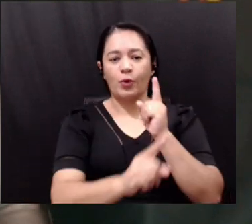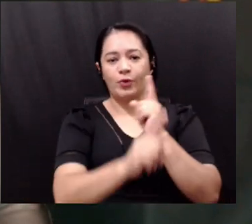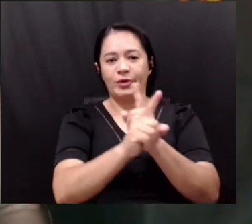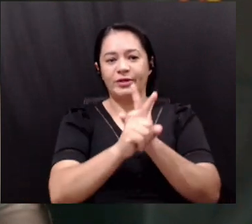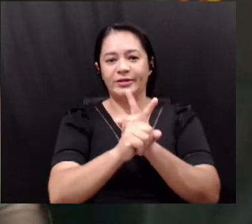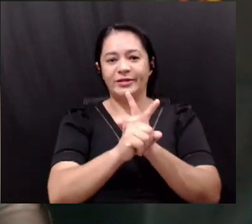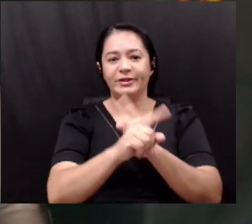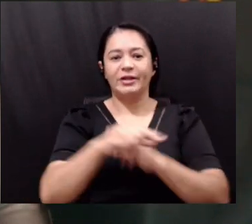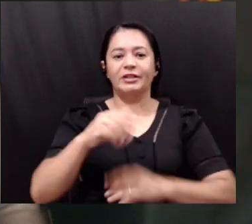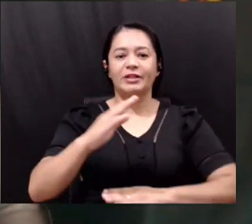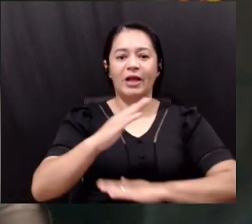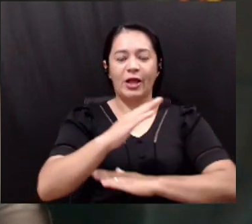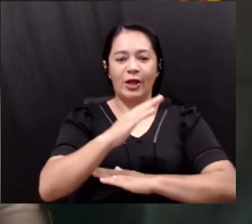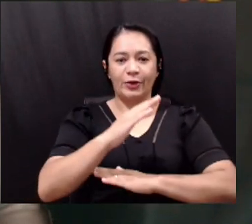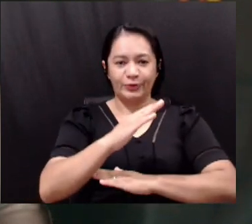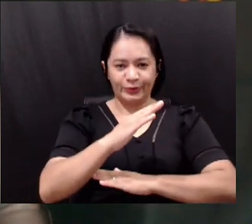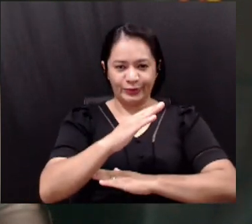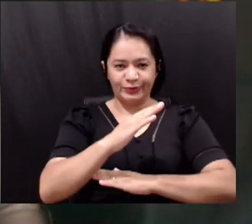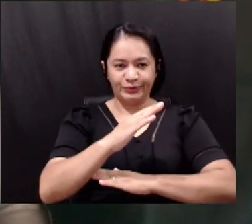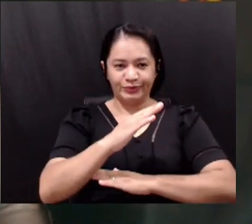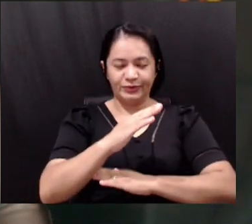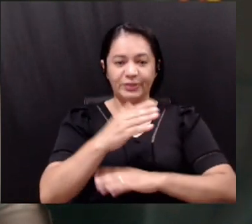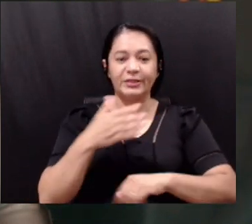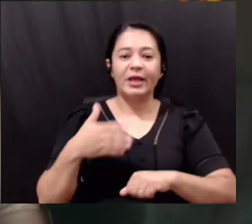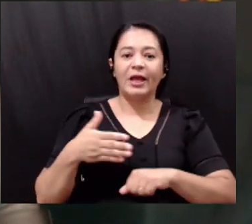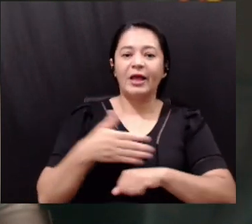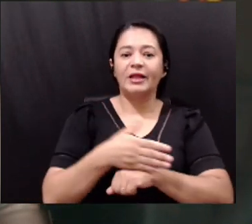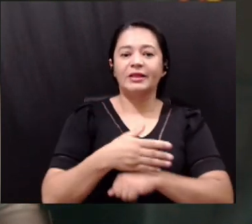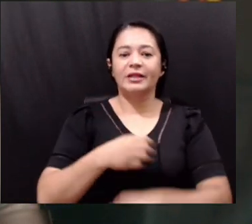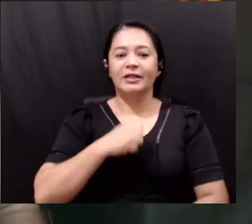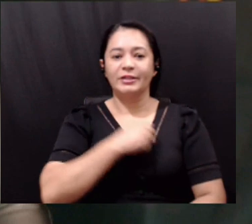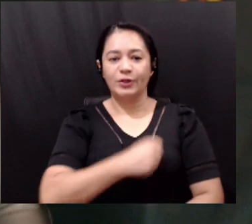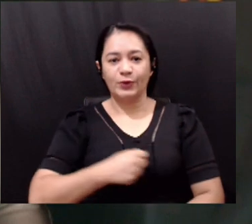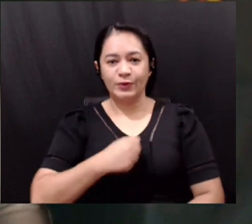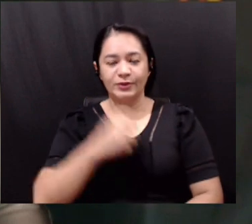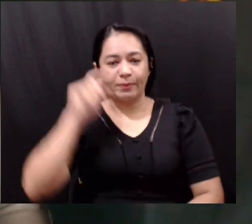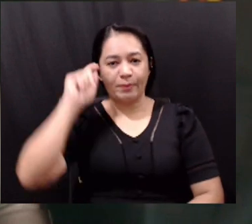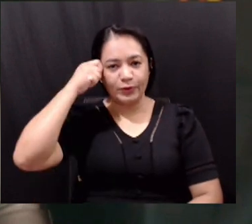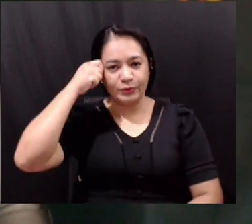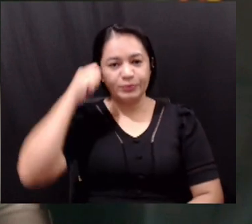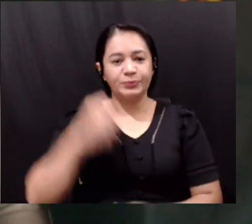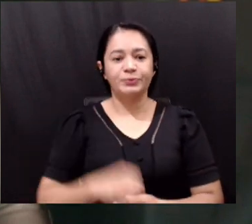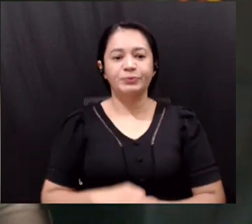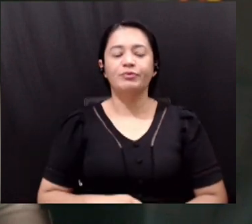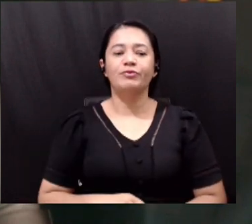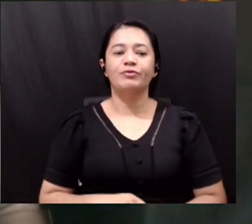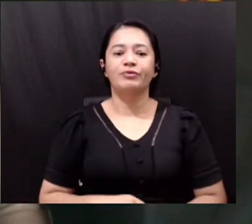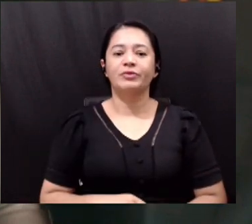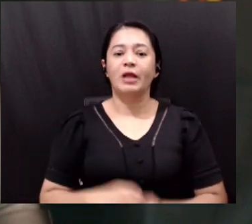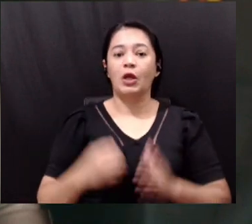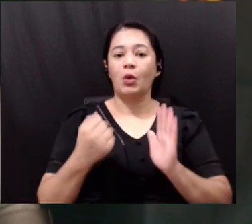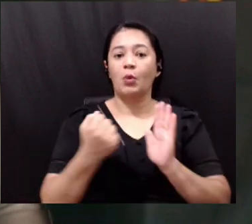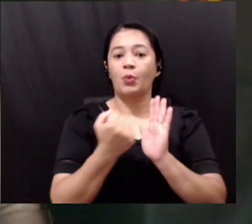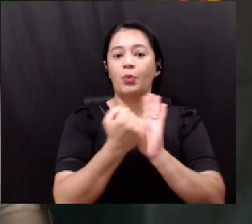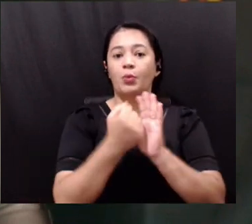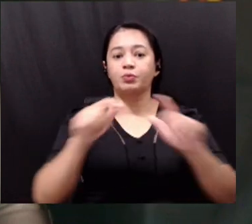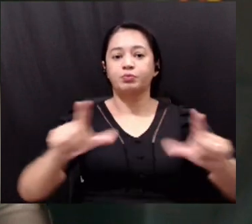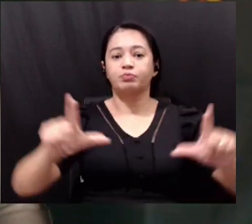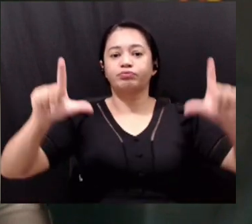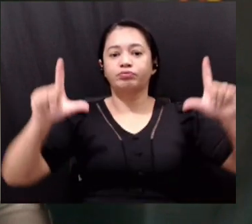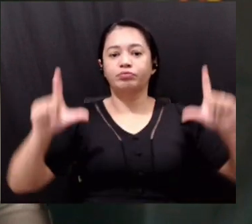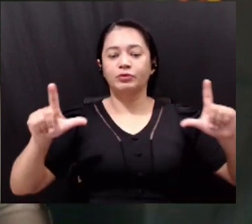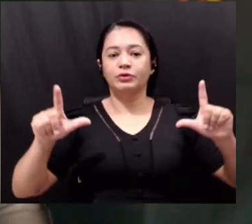entrada pela Avenida da Saudade, 1004, no bairro Ponte Preta. Entre os destaques está o parecer favorável do